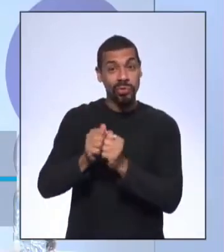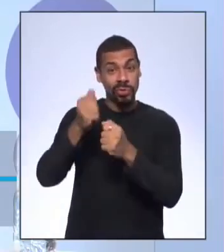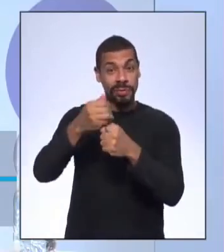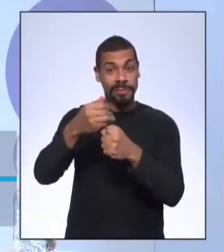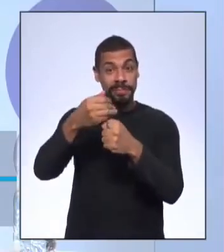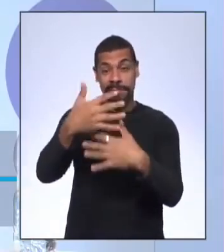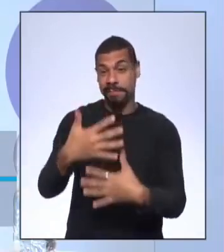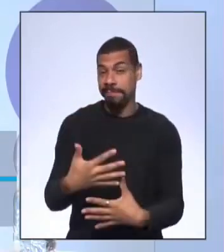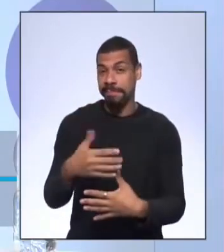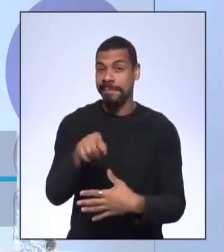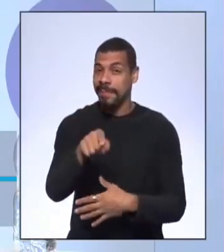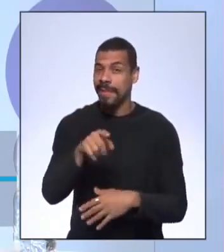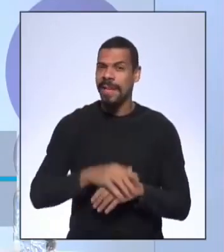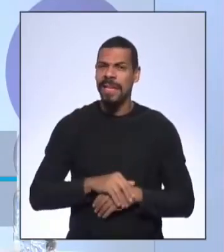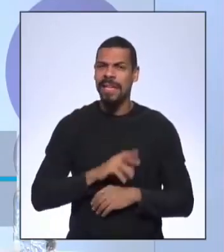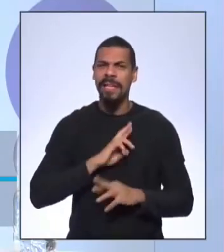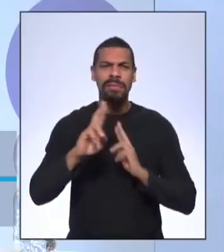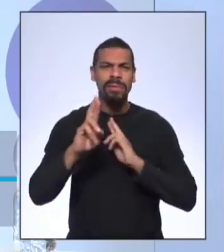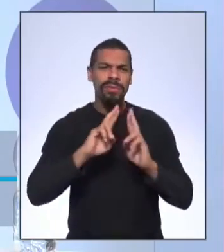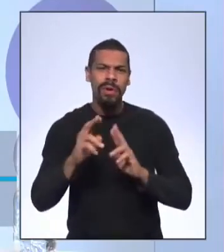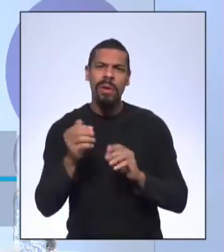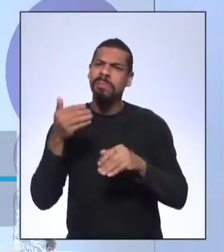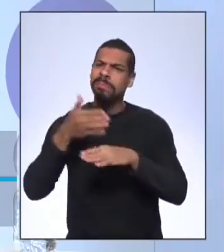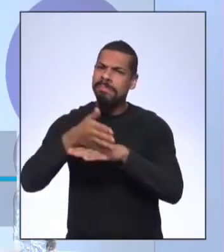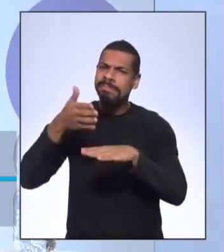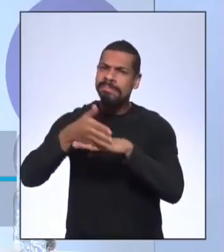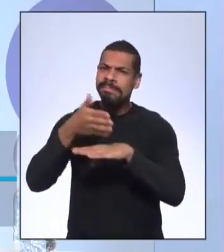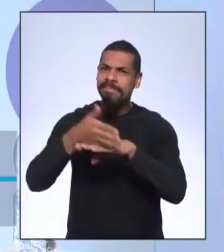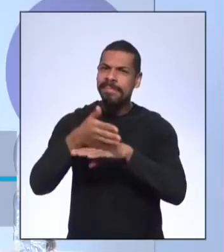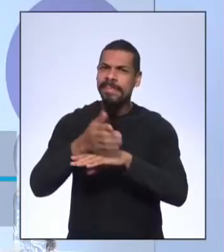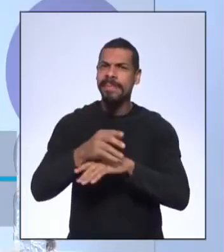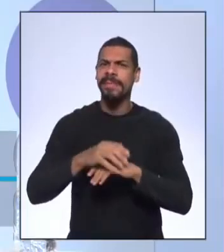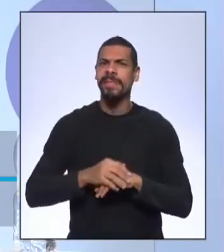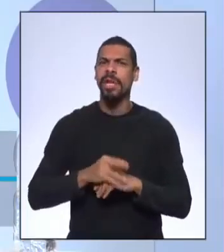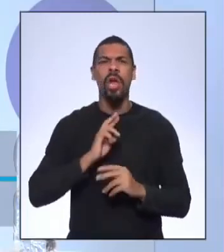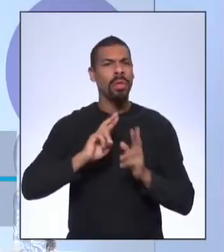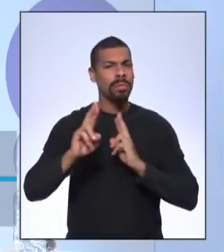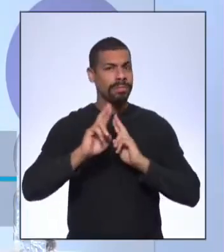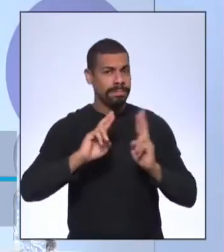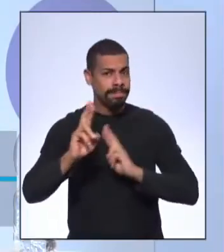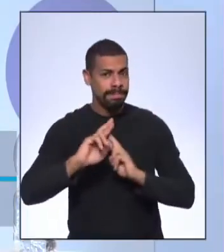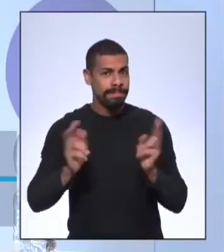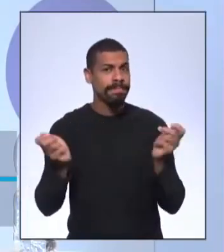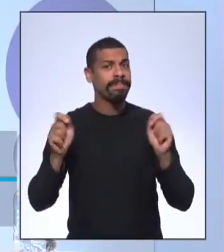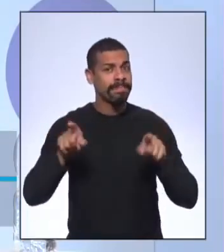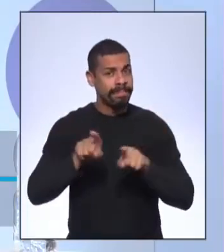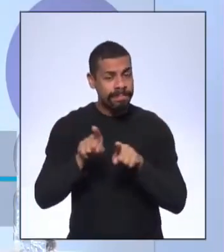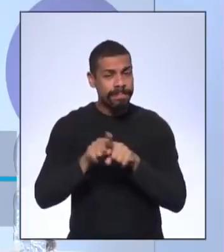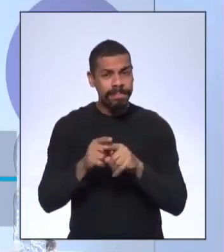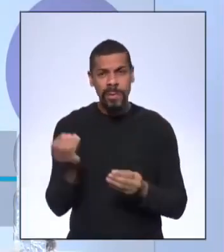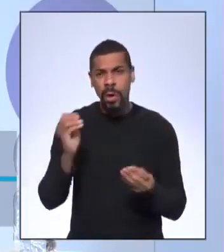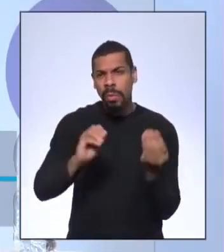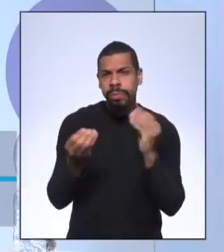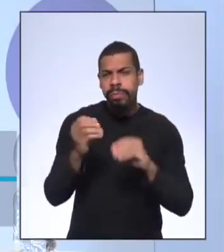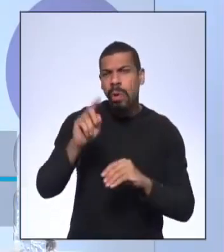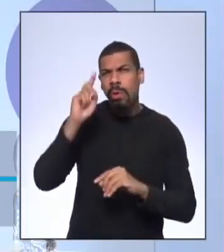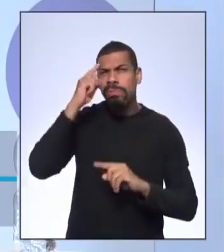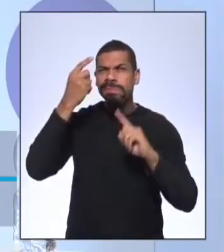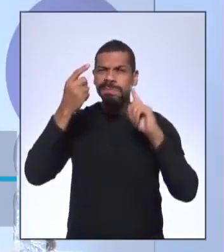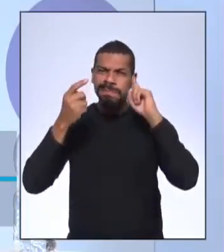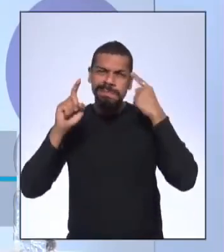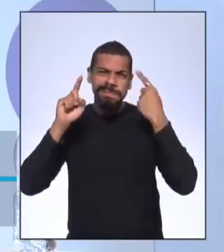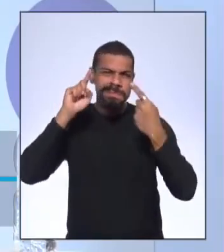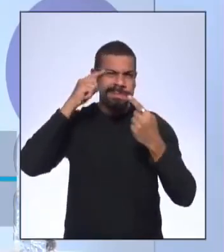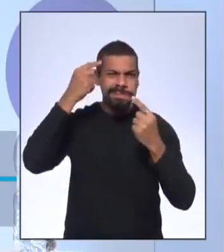voz de vocês aqui no chat. Não deixem de participar, não só com as respostas, né, nas interações, mas coloquem sim as dúvidas de